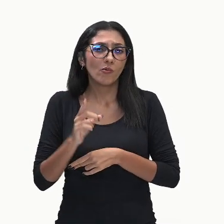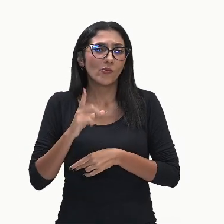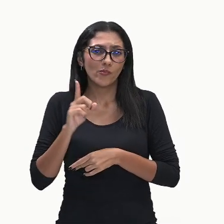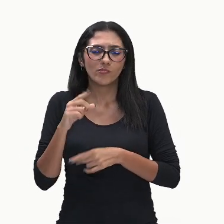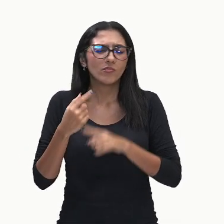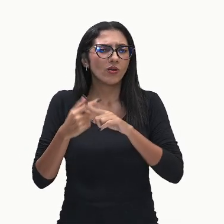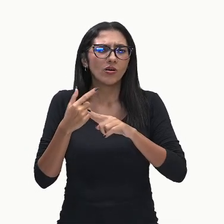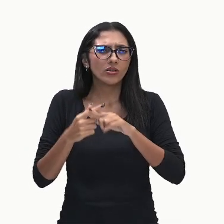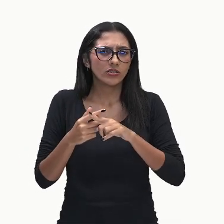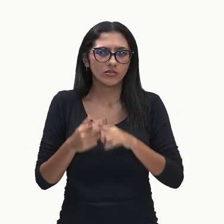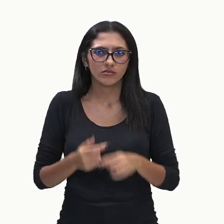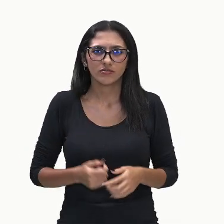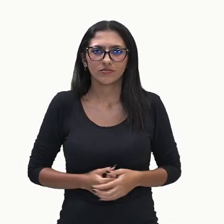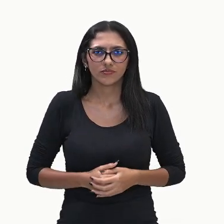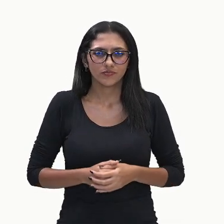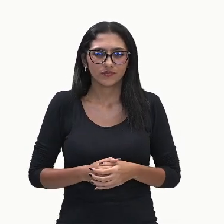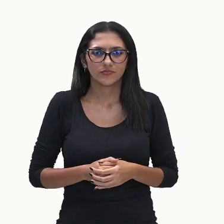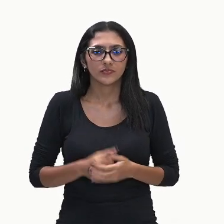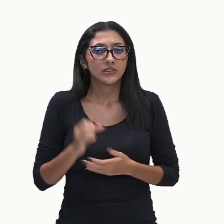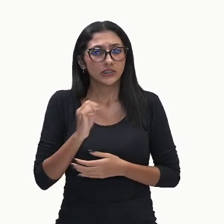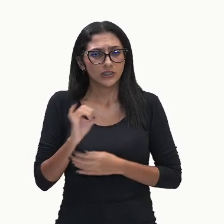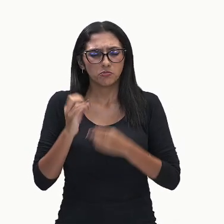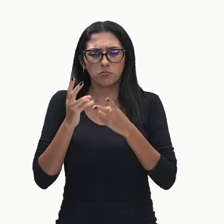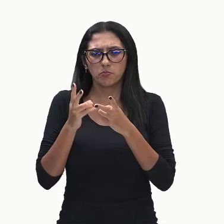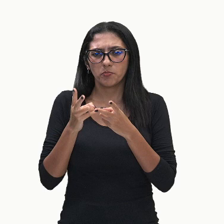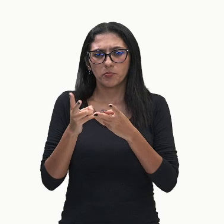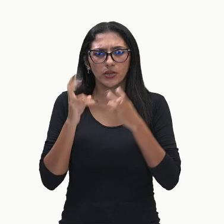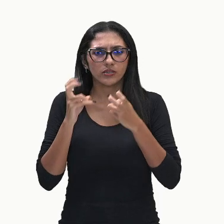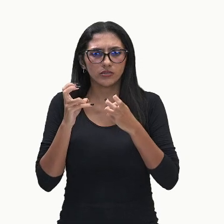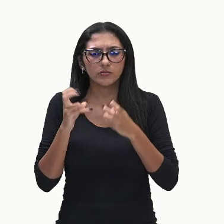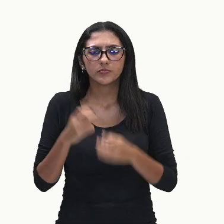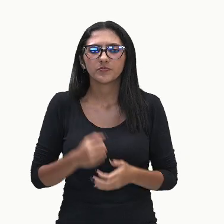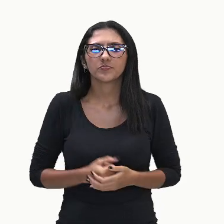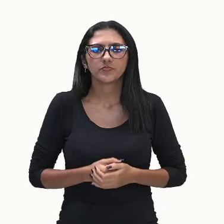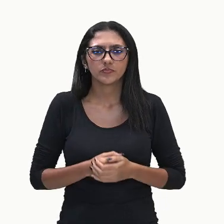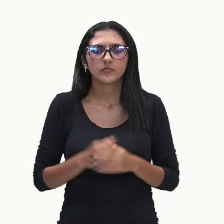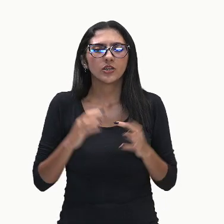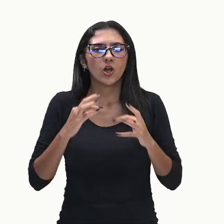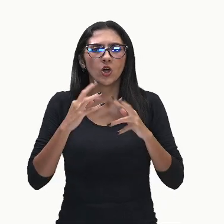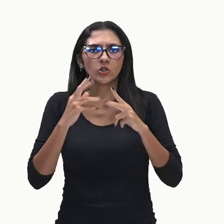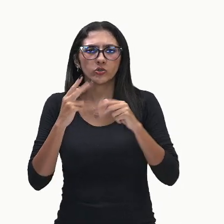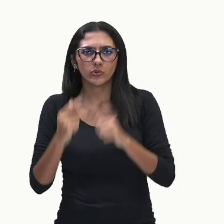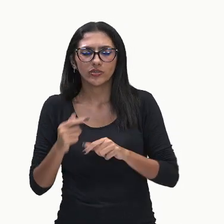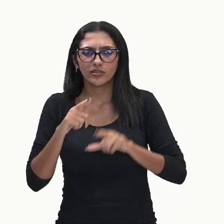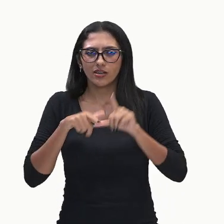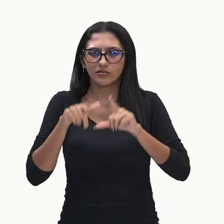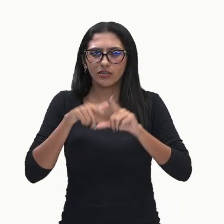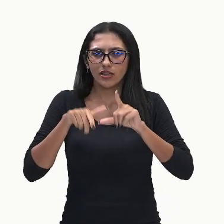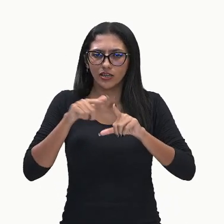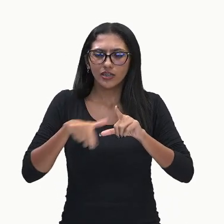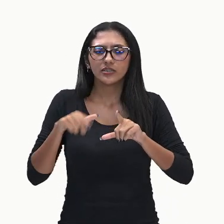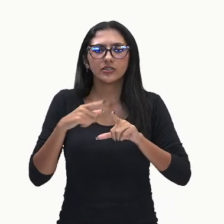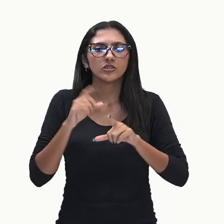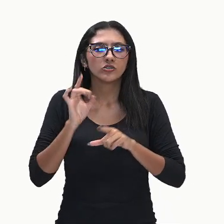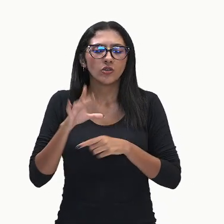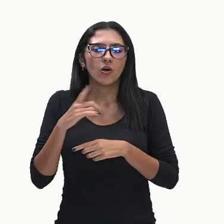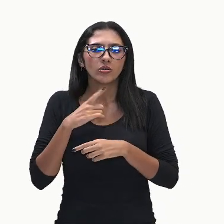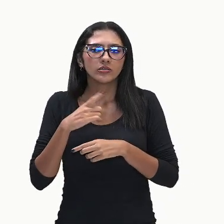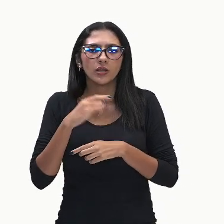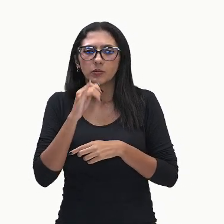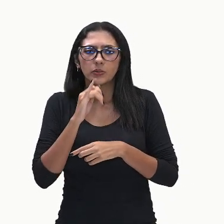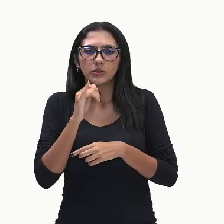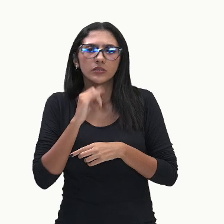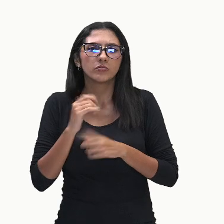Por quê? Porque se você reparar bem, os elementos aqui dentro dos parênteses só estão com